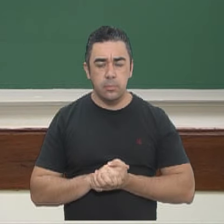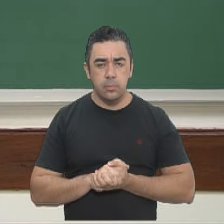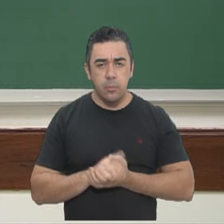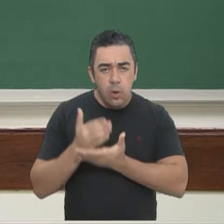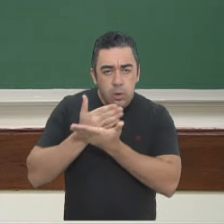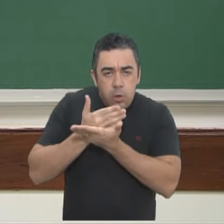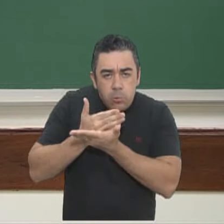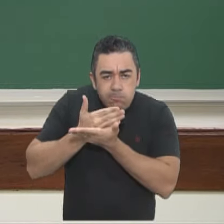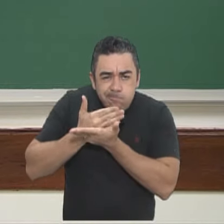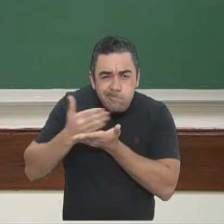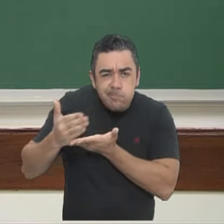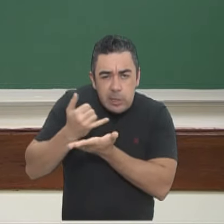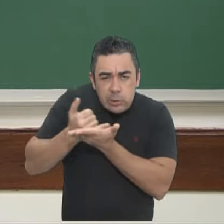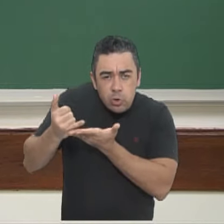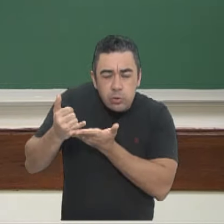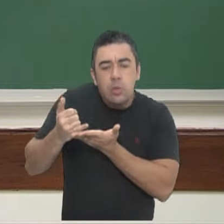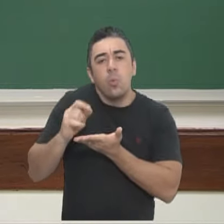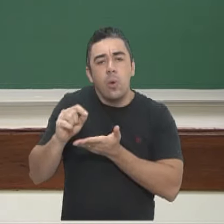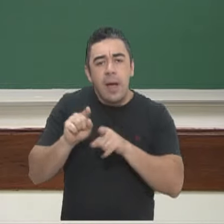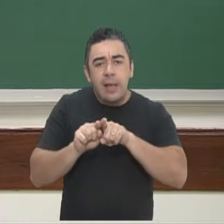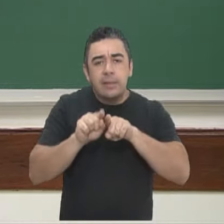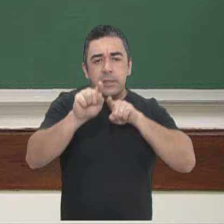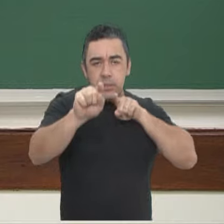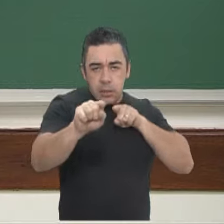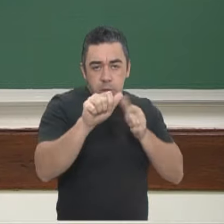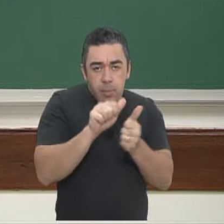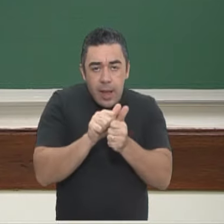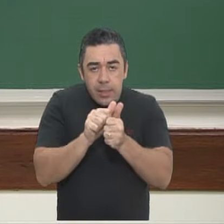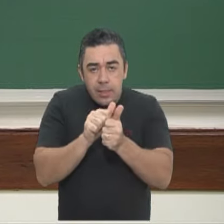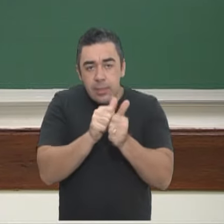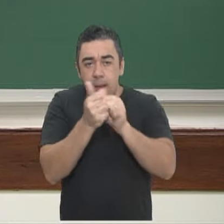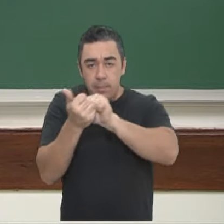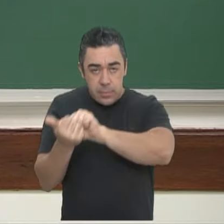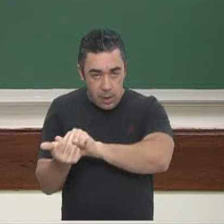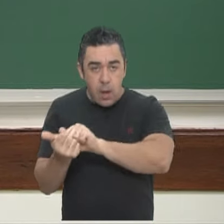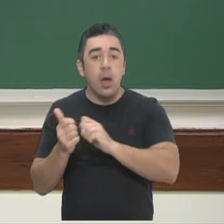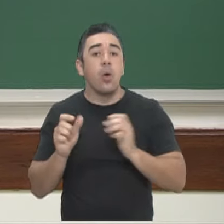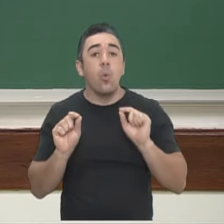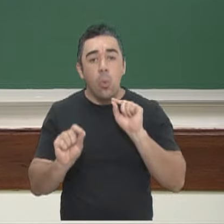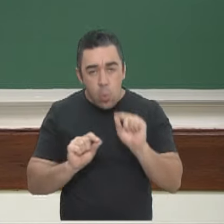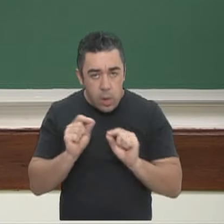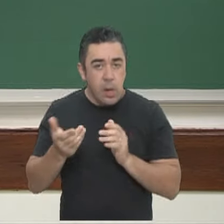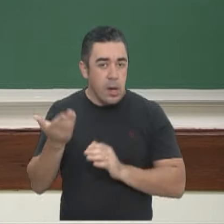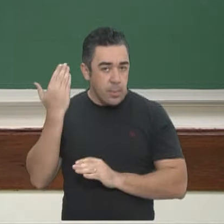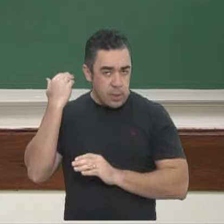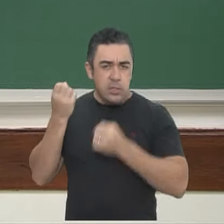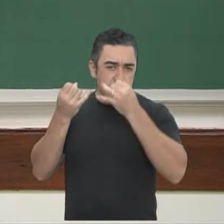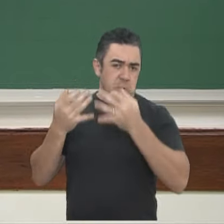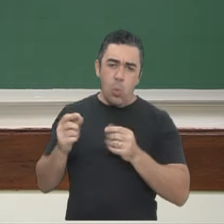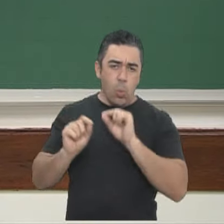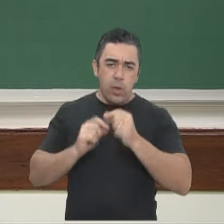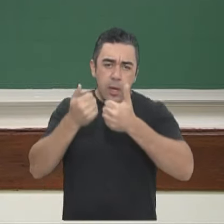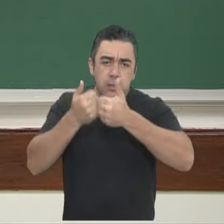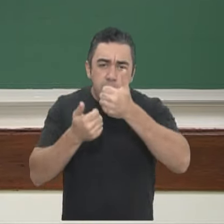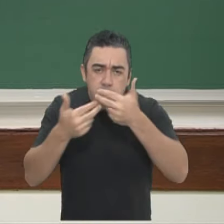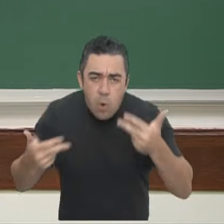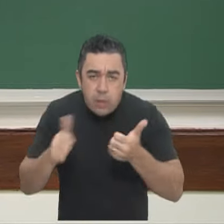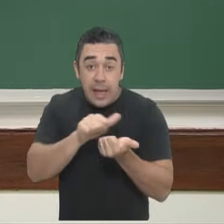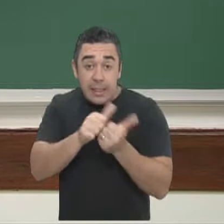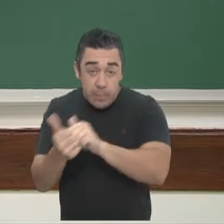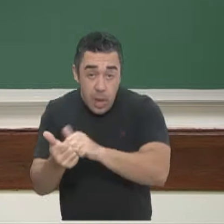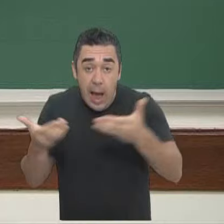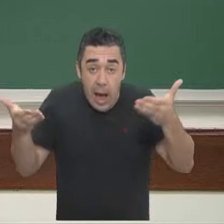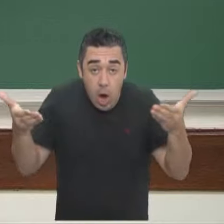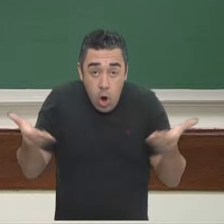introdução ao atletismo adaptado. Tá? Então, na aula anterior a gente falou sobre o esporte adaptado, uma introdução. Agora a gente vai